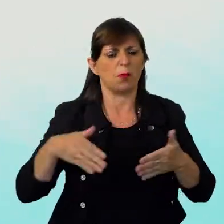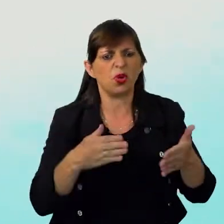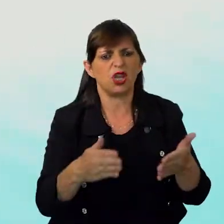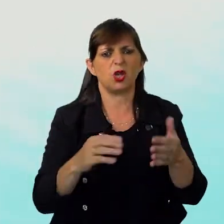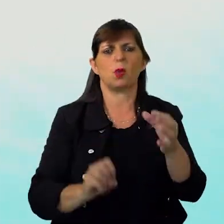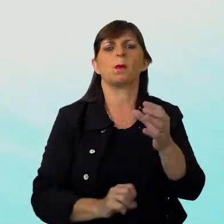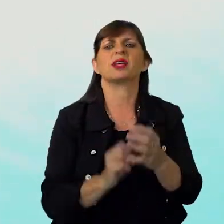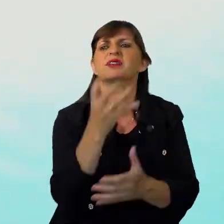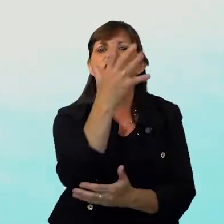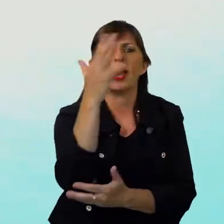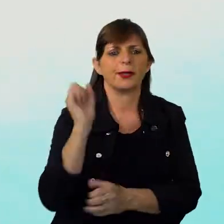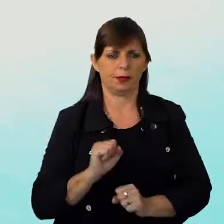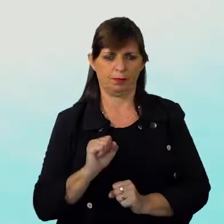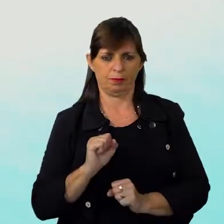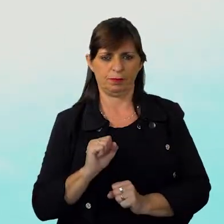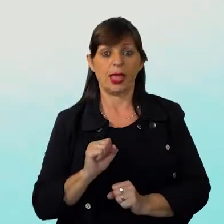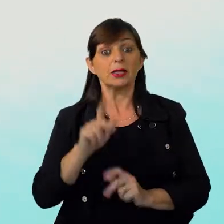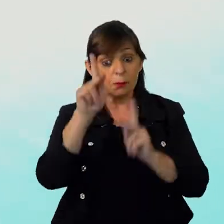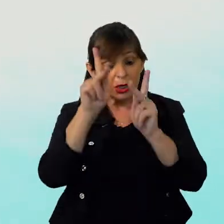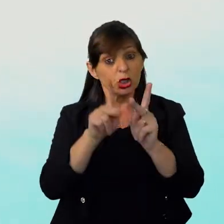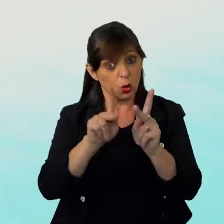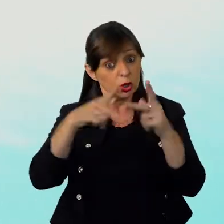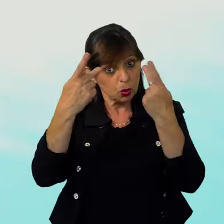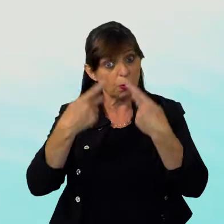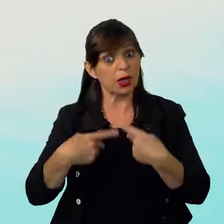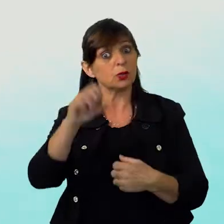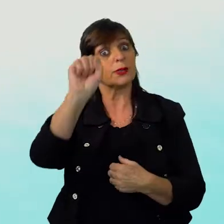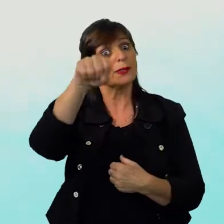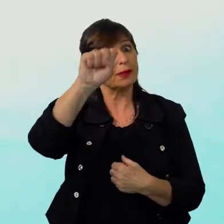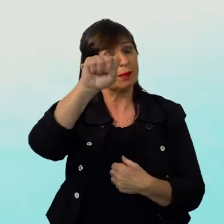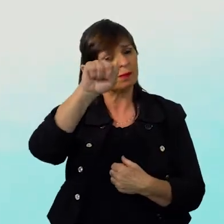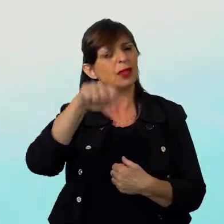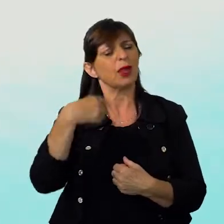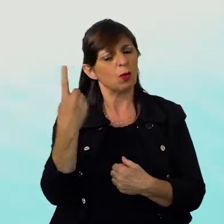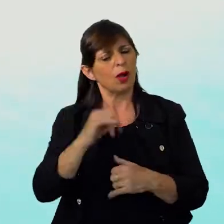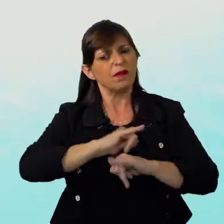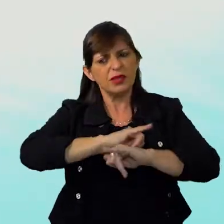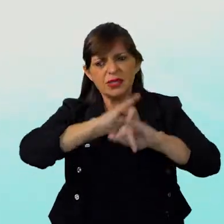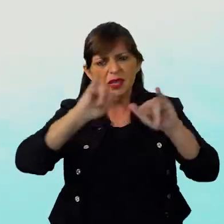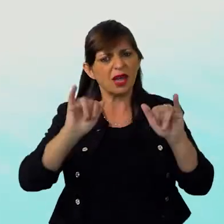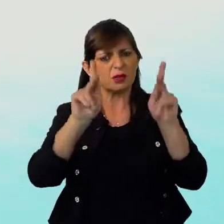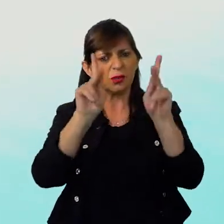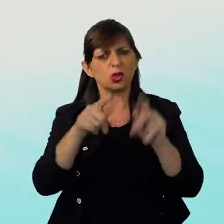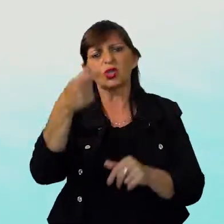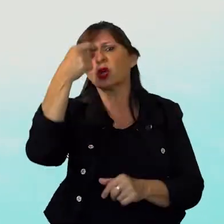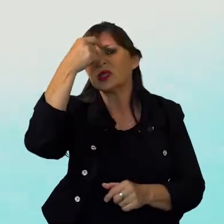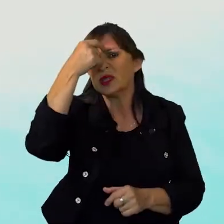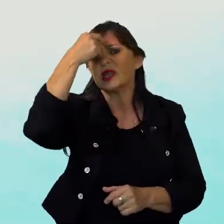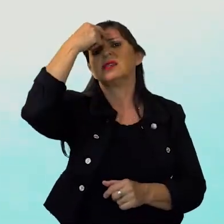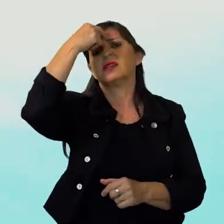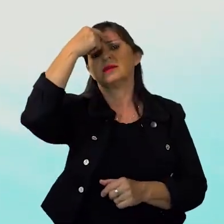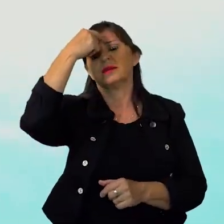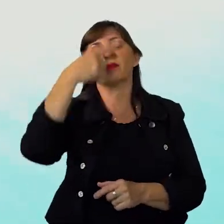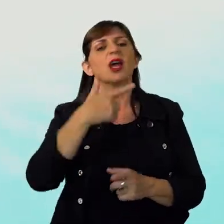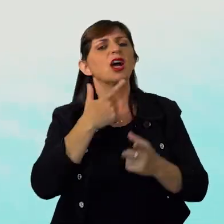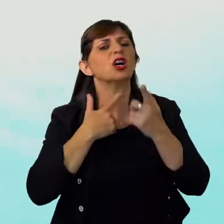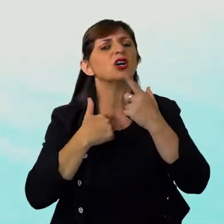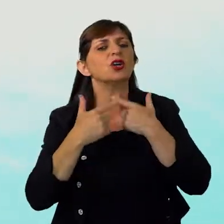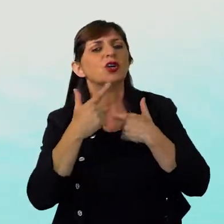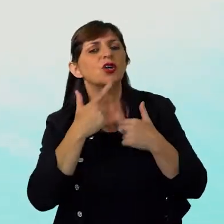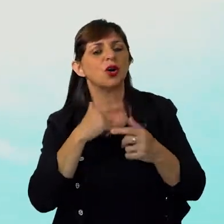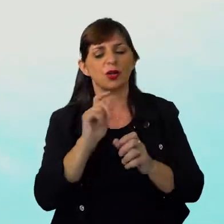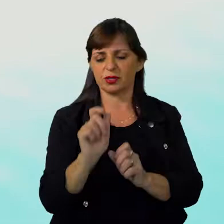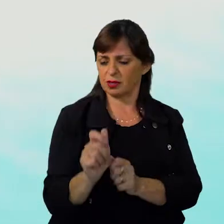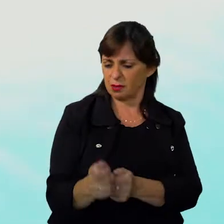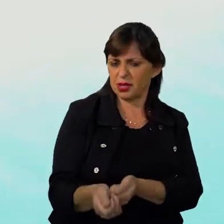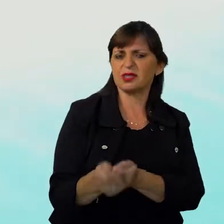temos que fazer que esse registro o Marcos que o pessoal se conscientize quem gosta de o pesque mais pensa